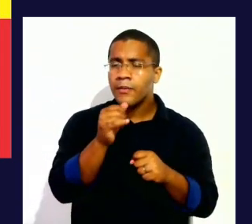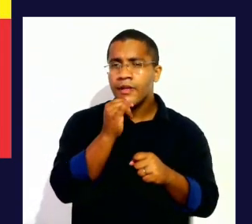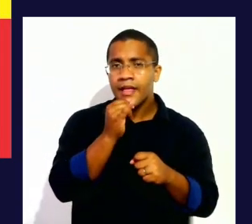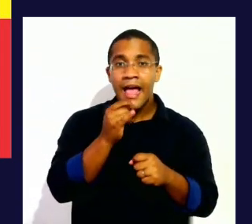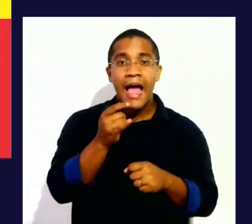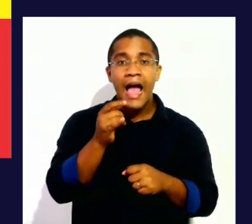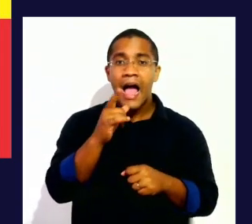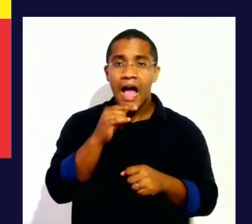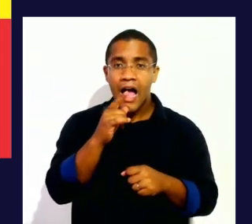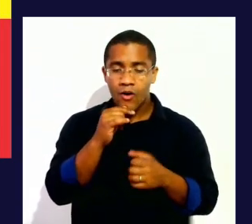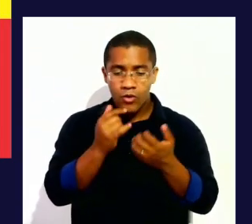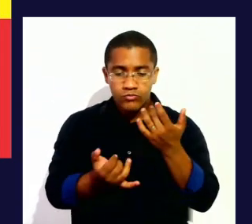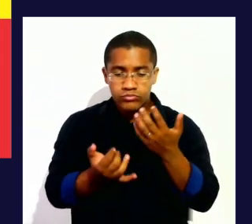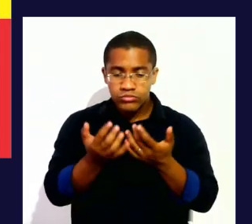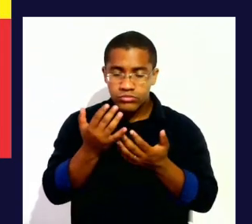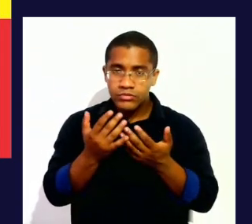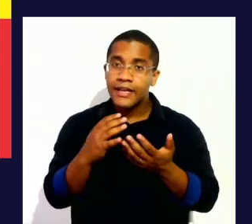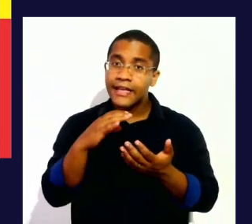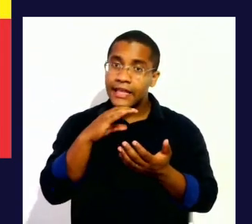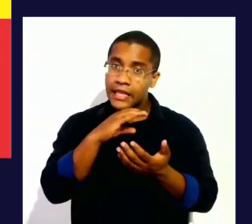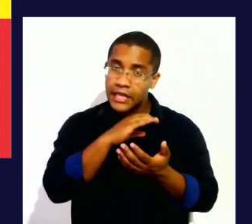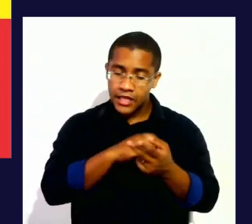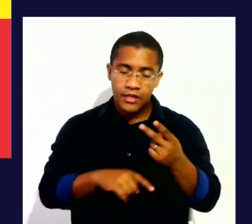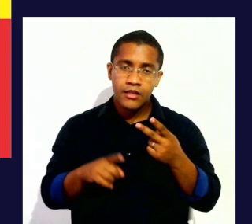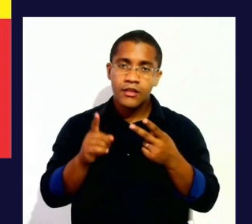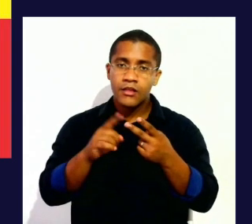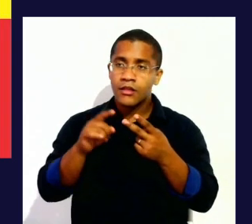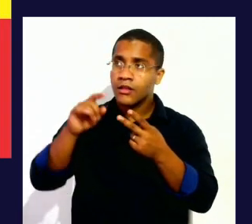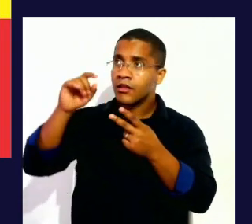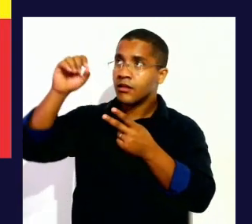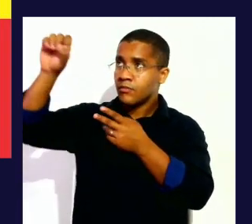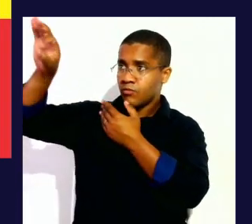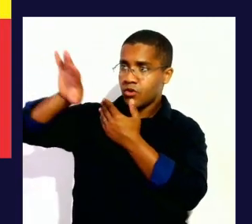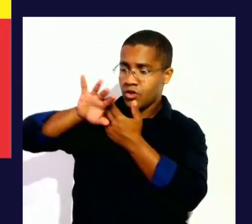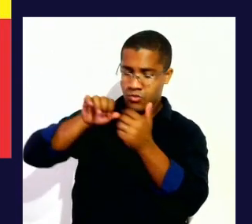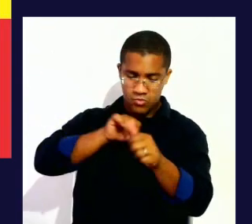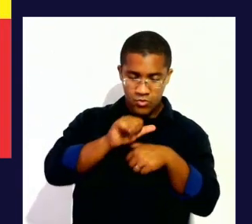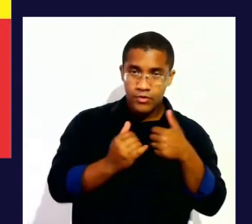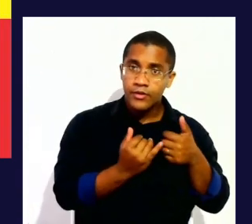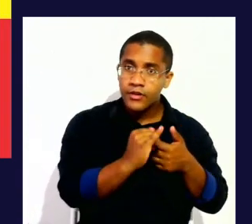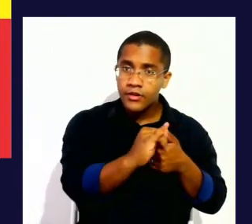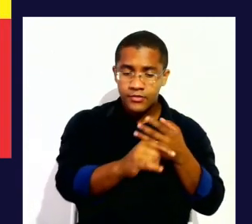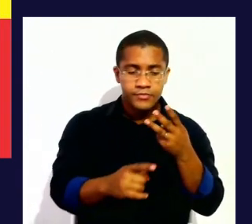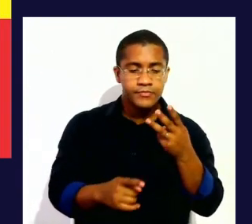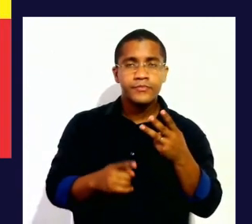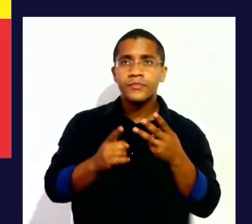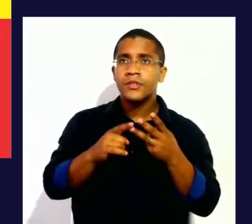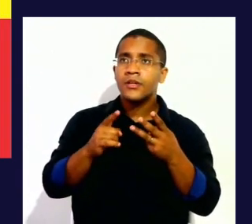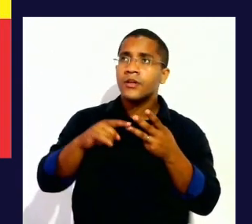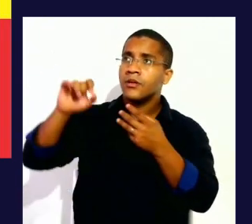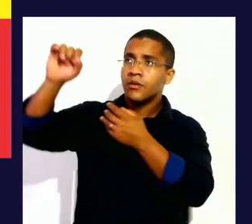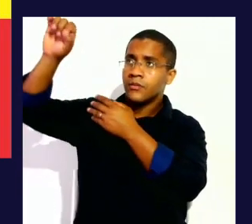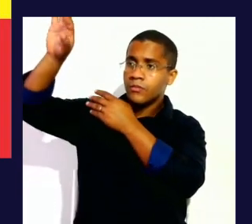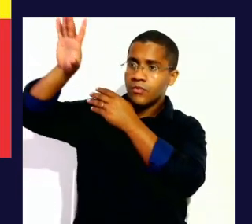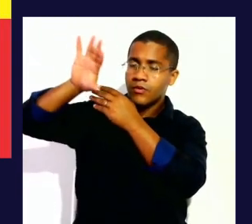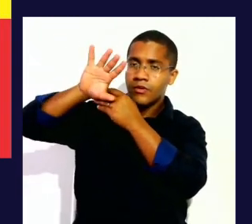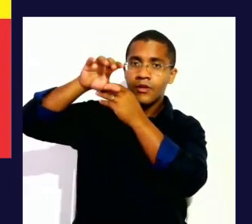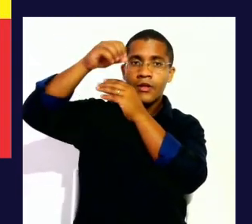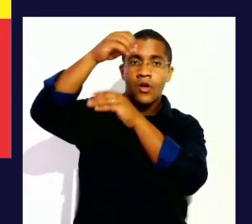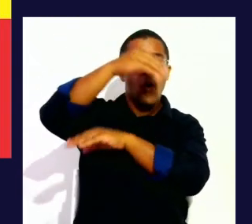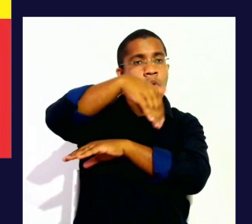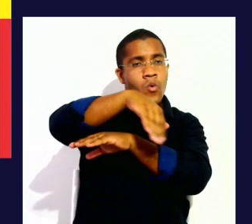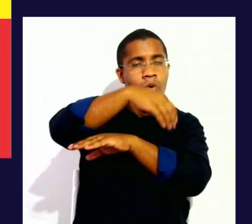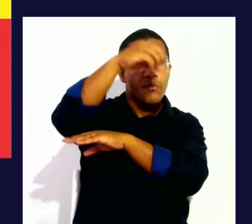aquecimento da água, a geração fotovoltaica de energia elétrica, a iluminação pública, sistema